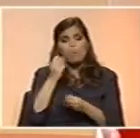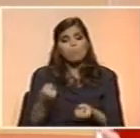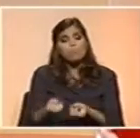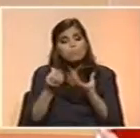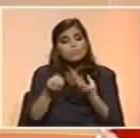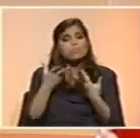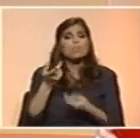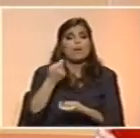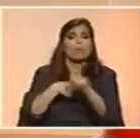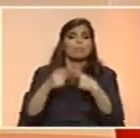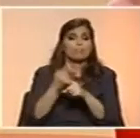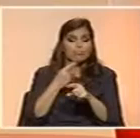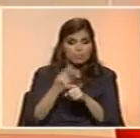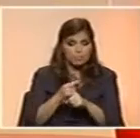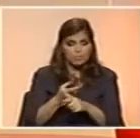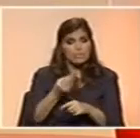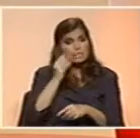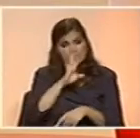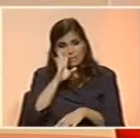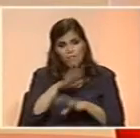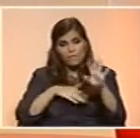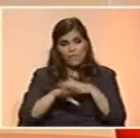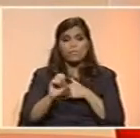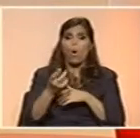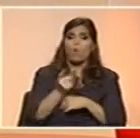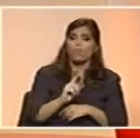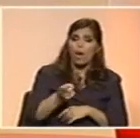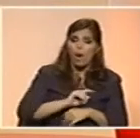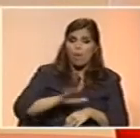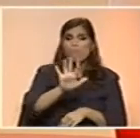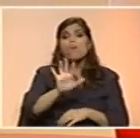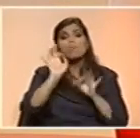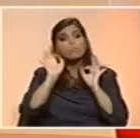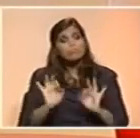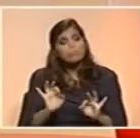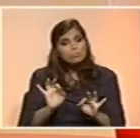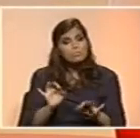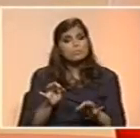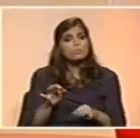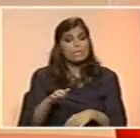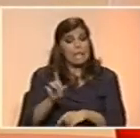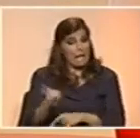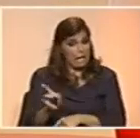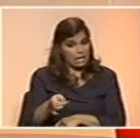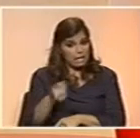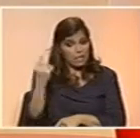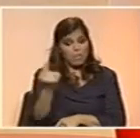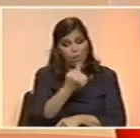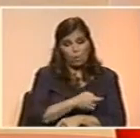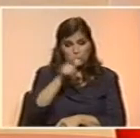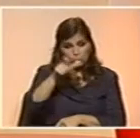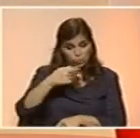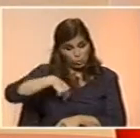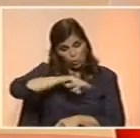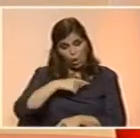são comercializadas, se são feitas ou não são feitas da forma mais correta, e aí é o cidadão, cada um de nós, que tem que ser